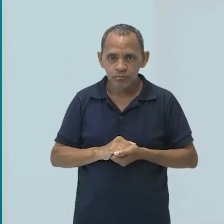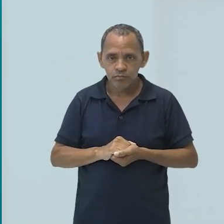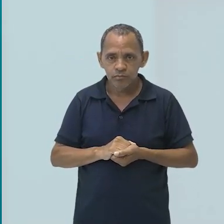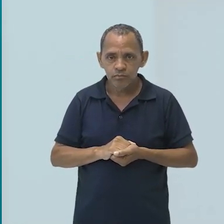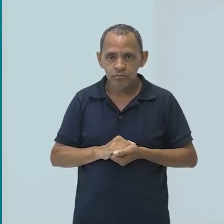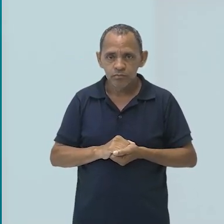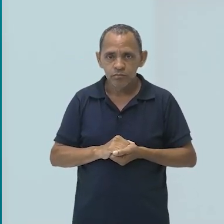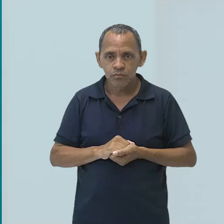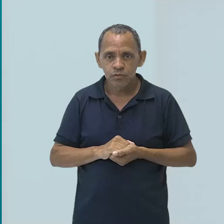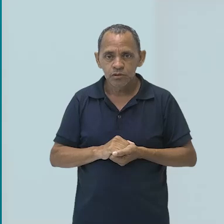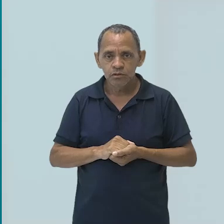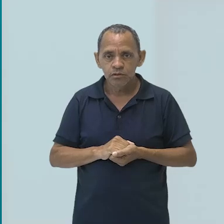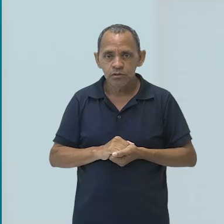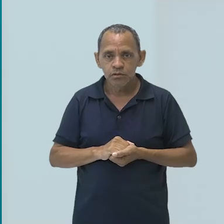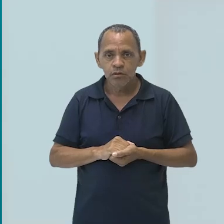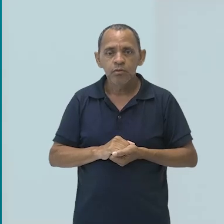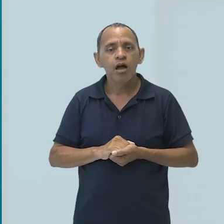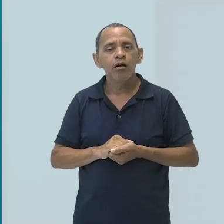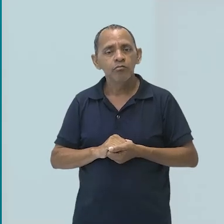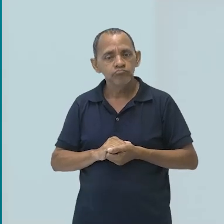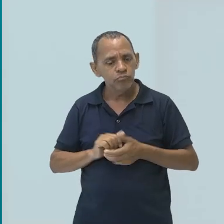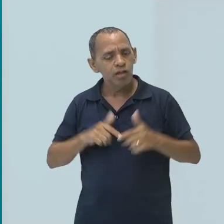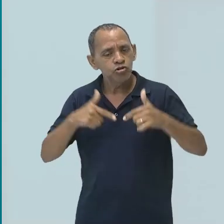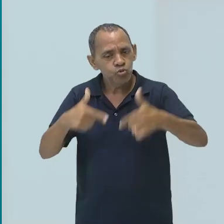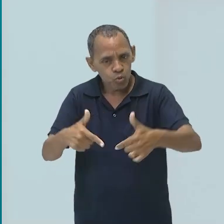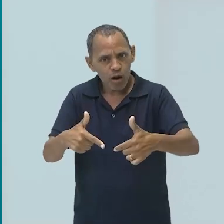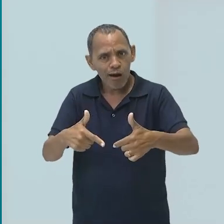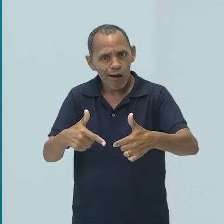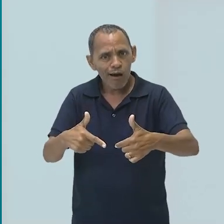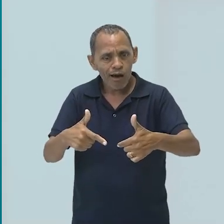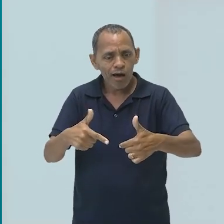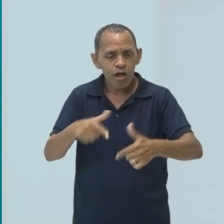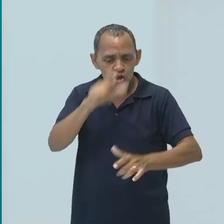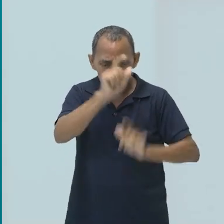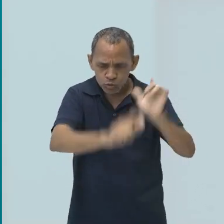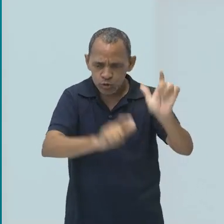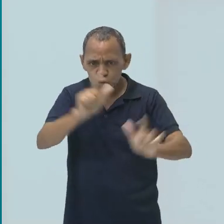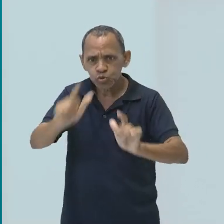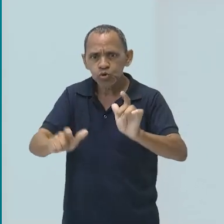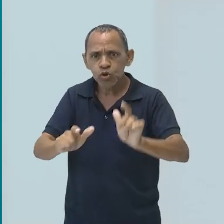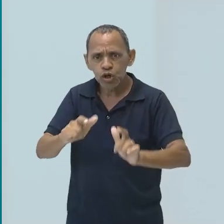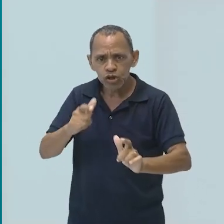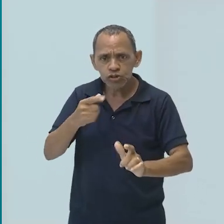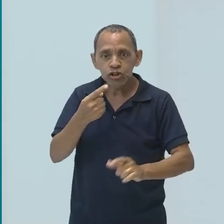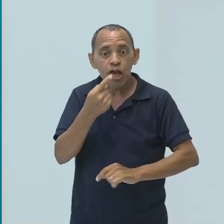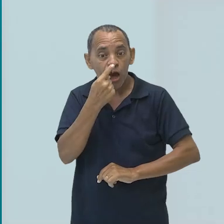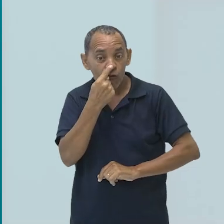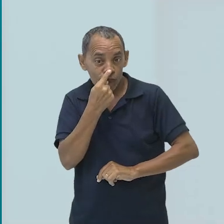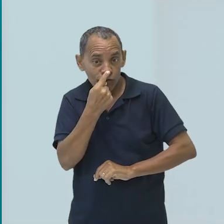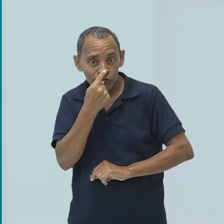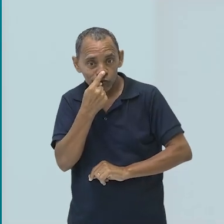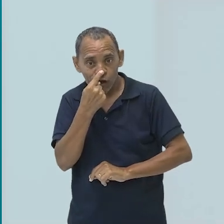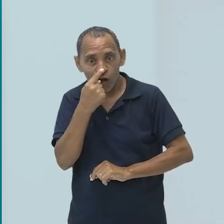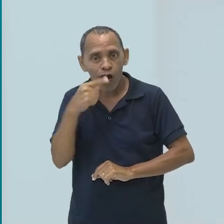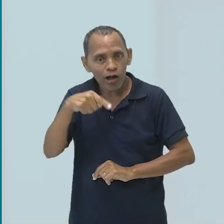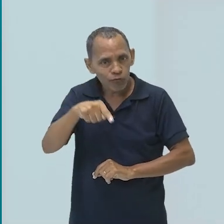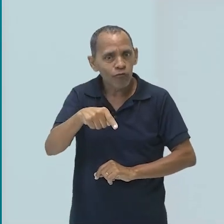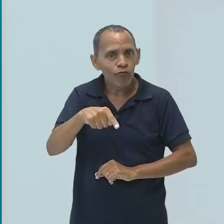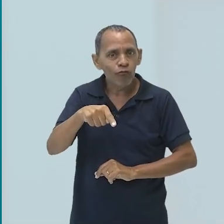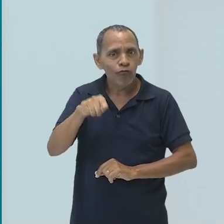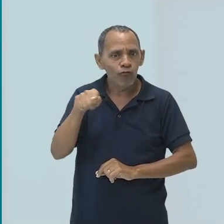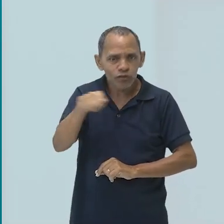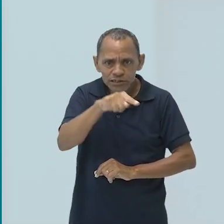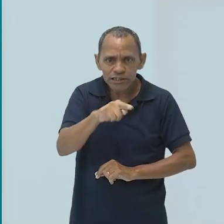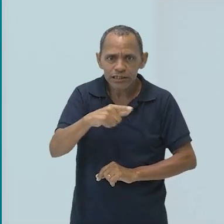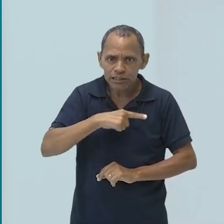né, em casos de pessoas conhecidas, que você tem convivência, por exemplo, ali com os seus familiares, que podem, né, ter